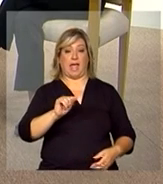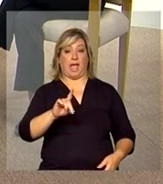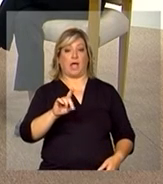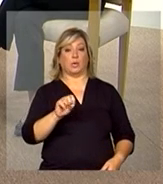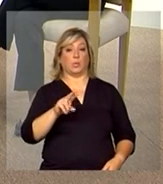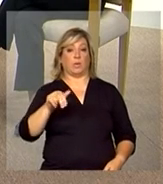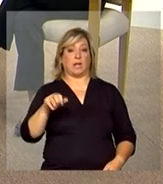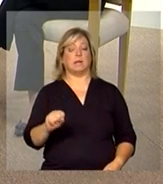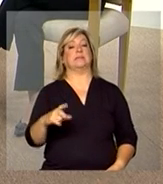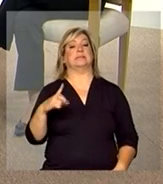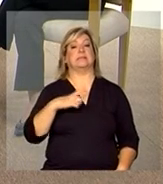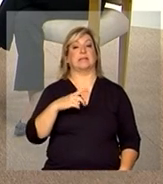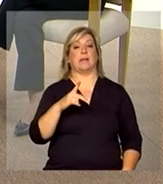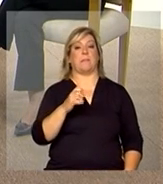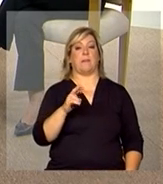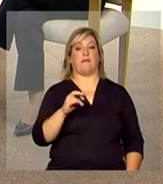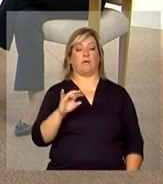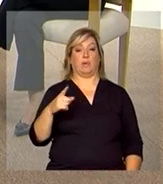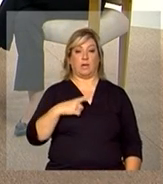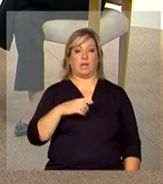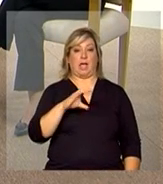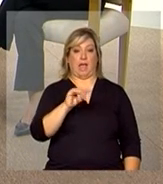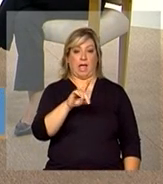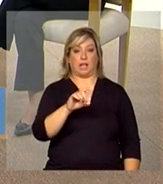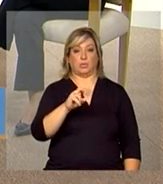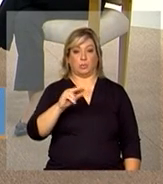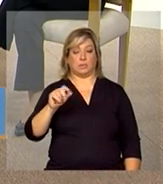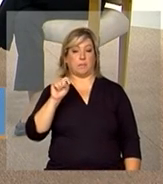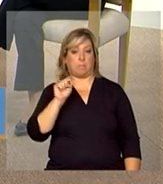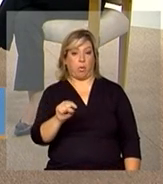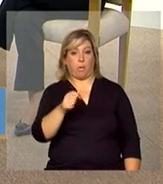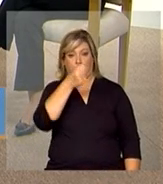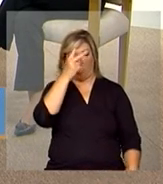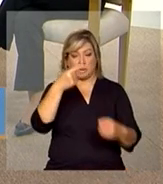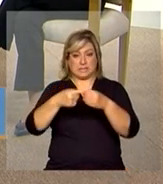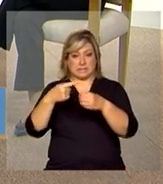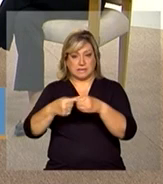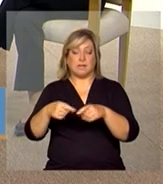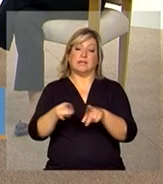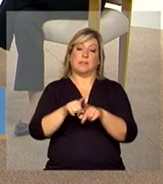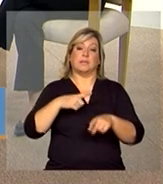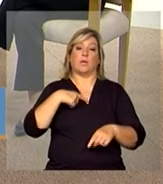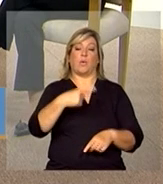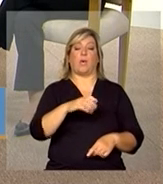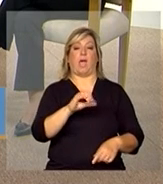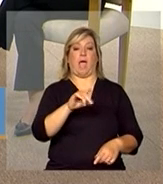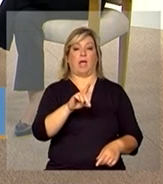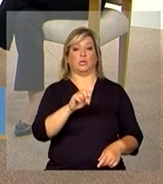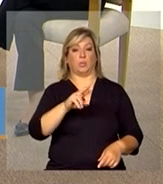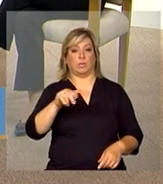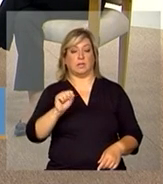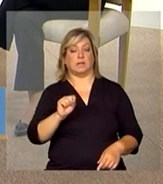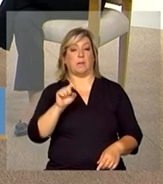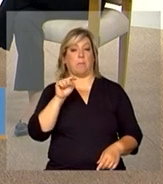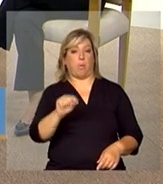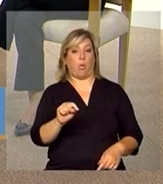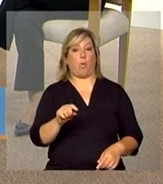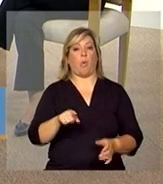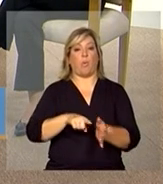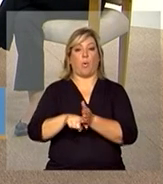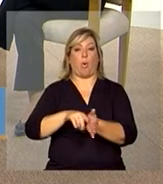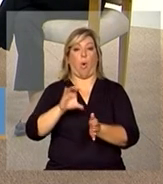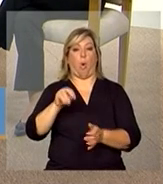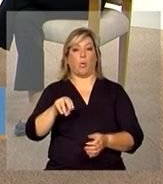possui o perfil cadsuas P município cadsuas pcu se eu conceder a um usuário o perfil cadsus P